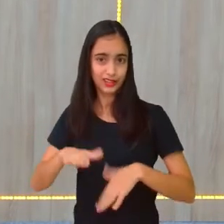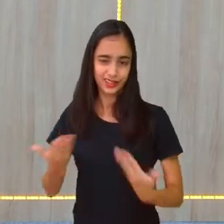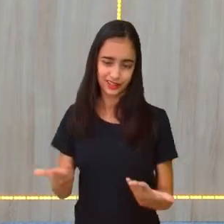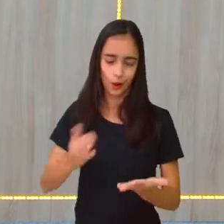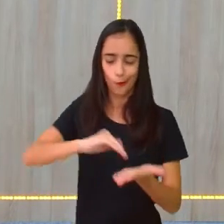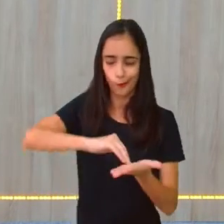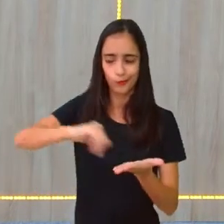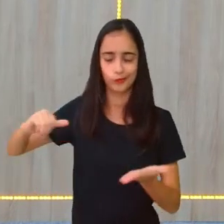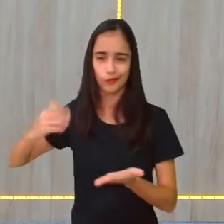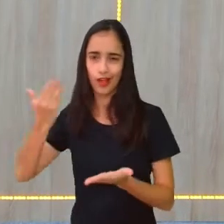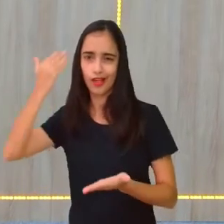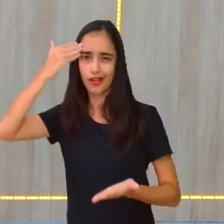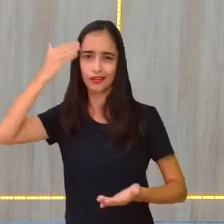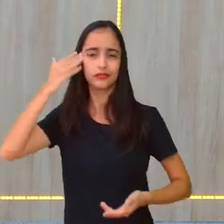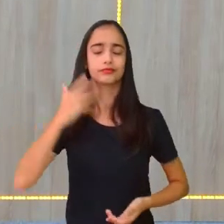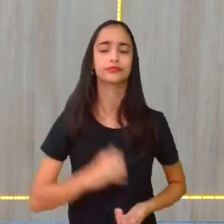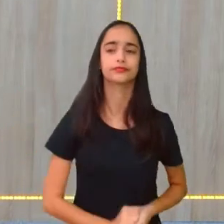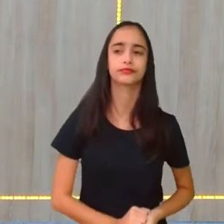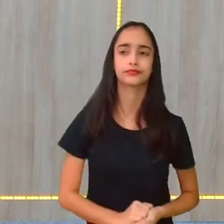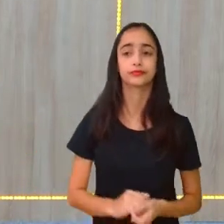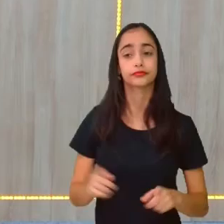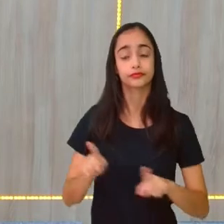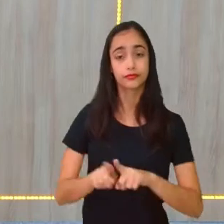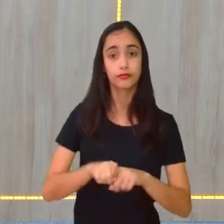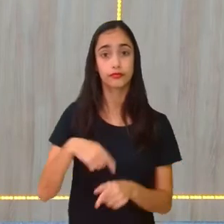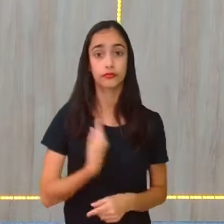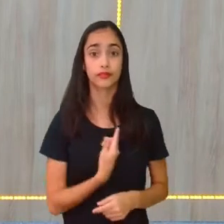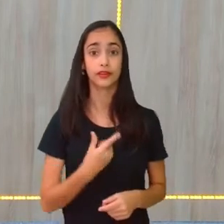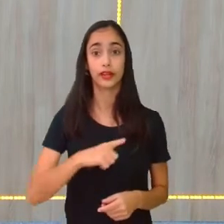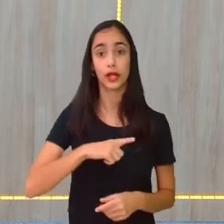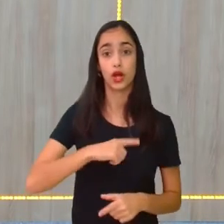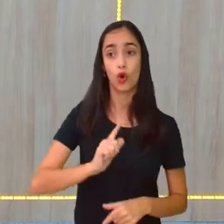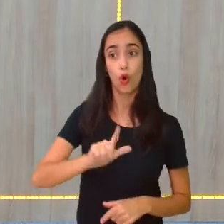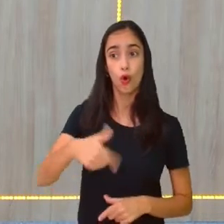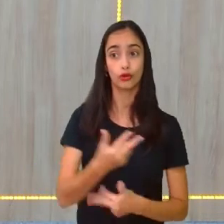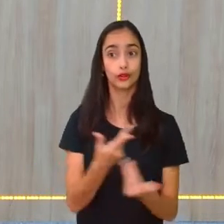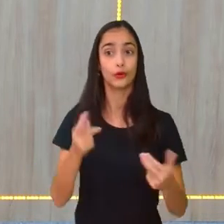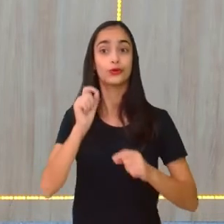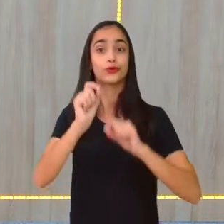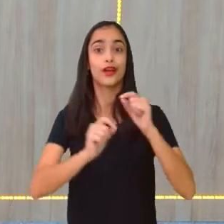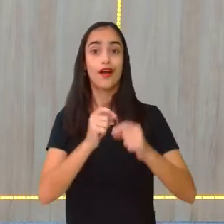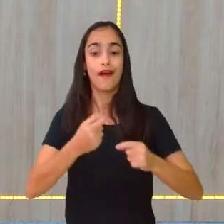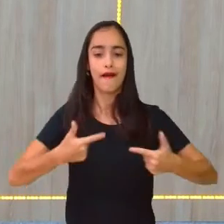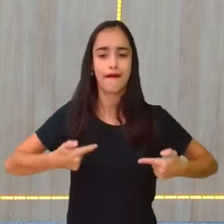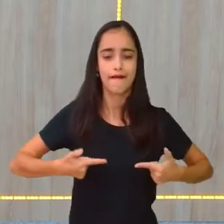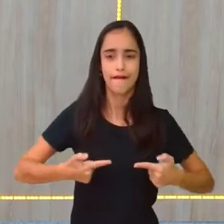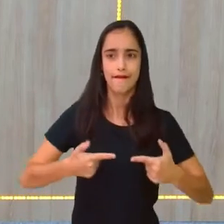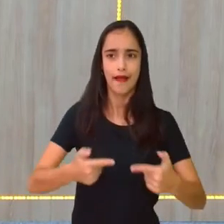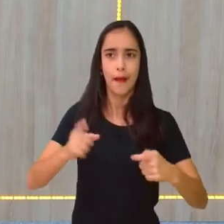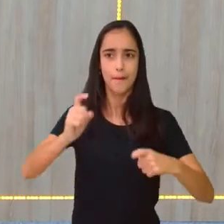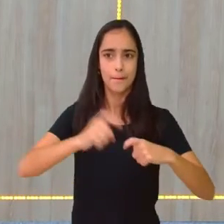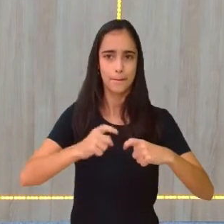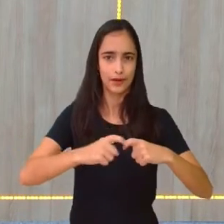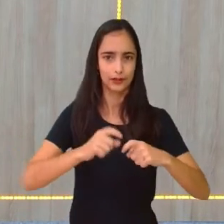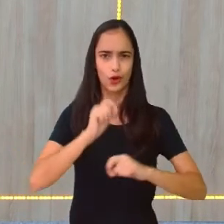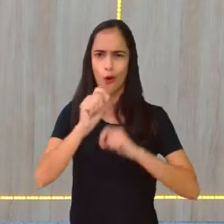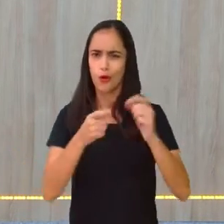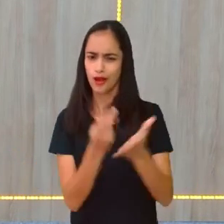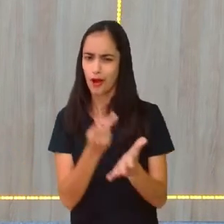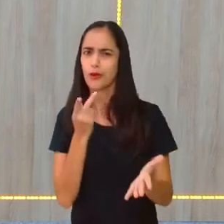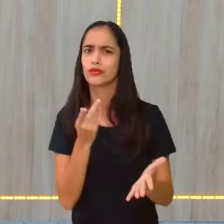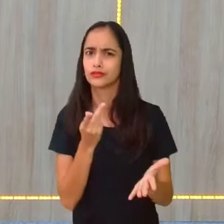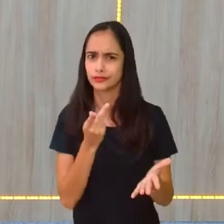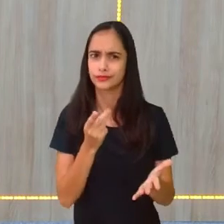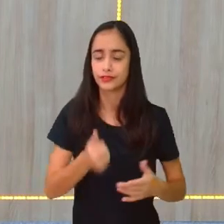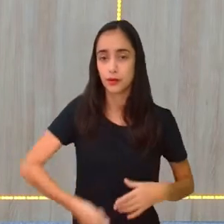nesse período também a gente vai ter um episódio interessante, né, que são as guerras médicas. Como é que isso aconteceu? Primeiro a